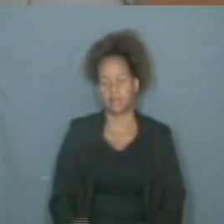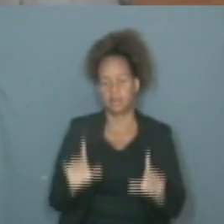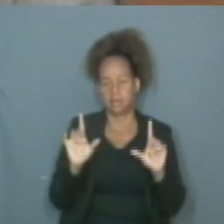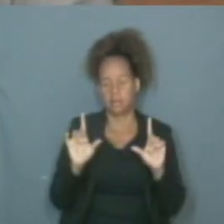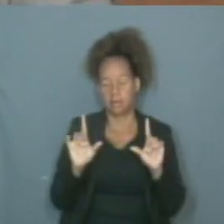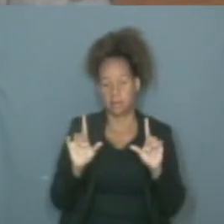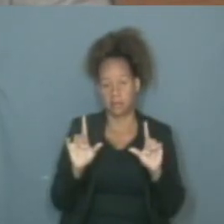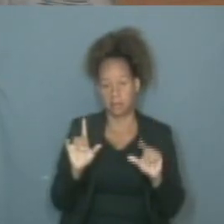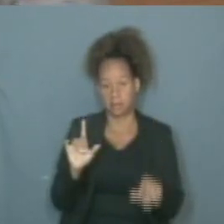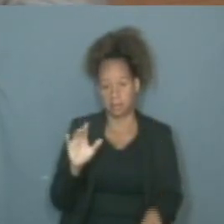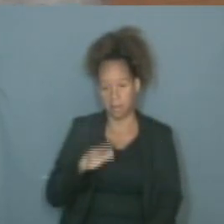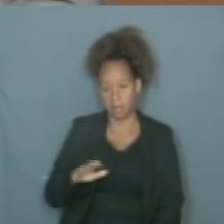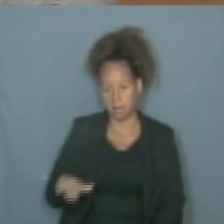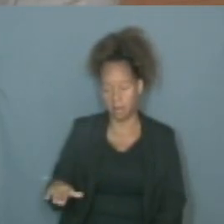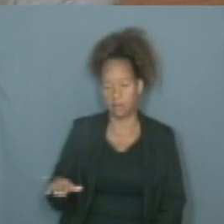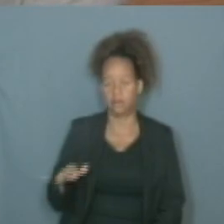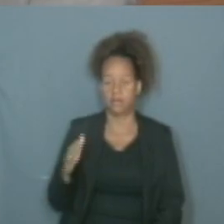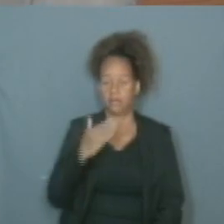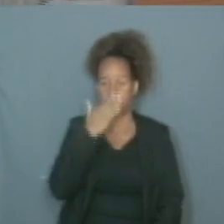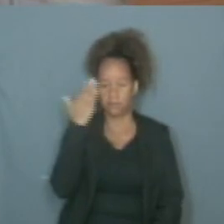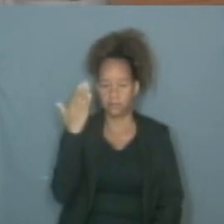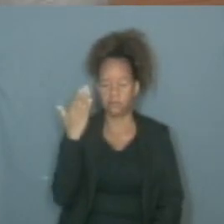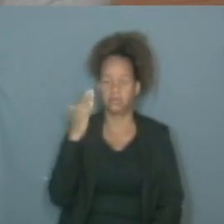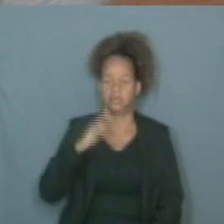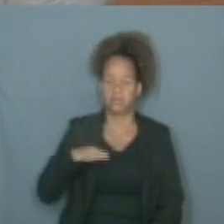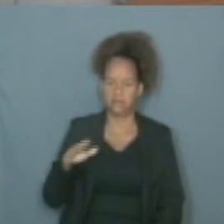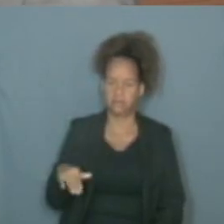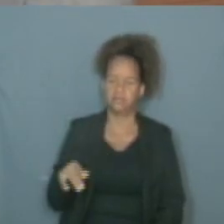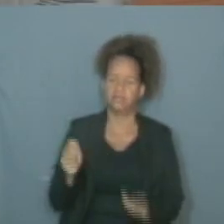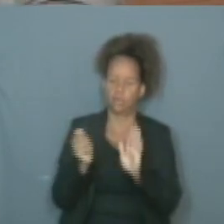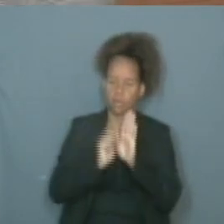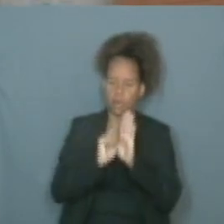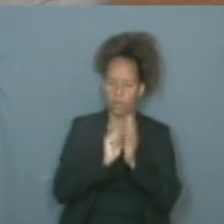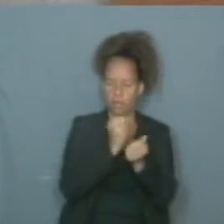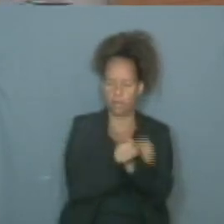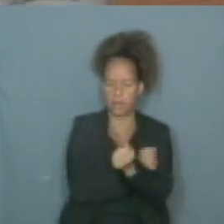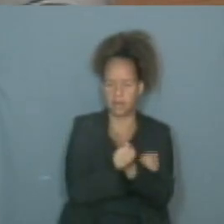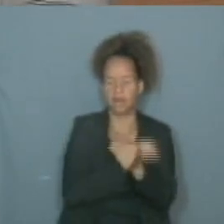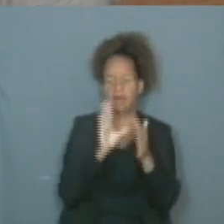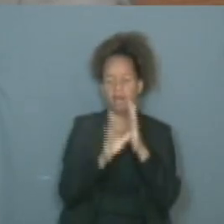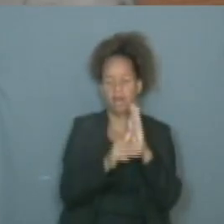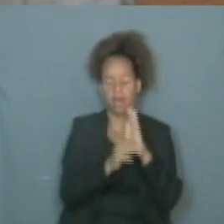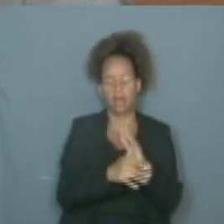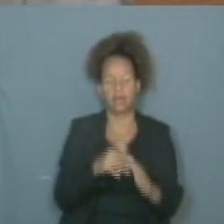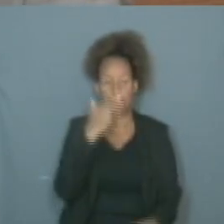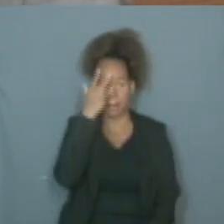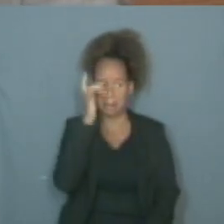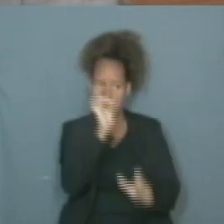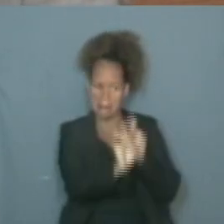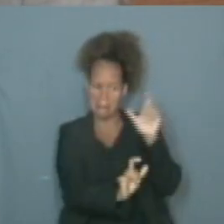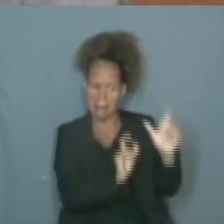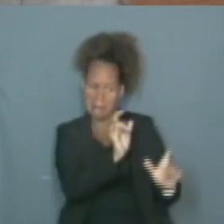menores, prostituição infantil, consumo de drogas, assaltos e ameaças.